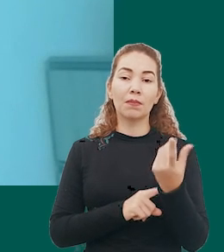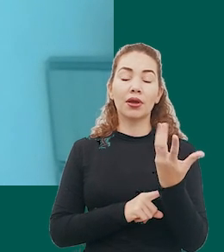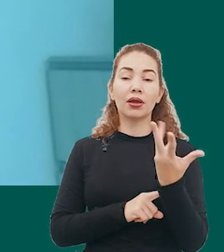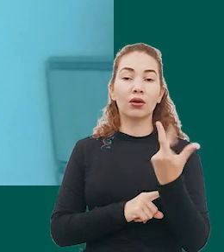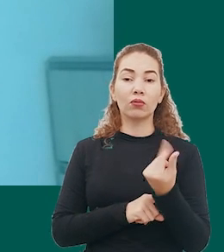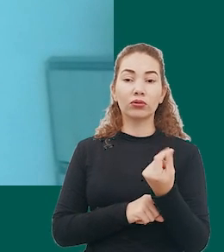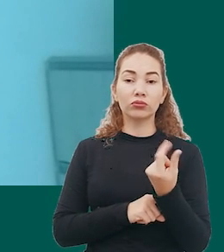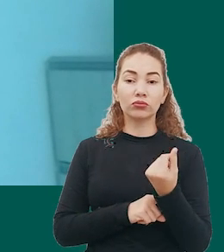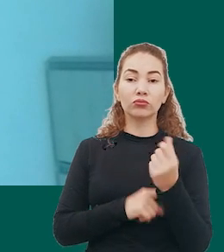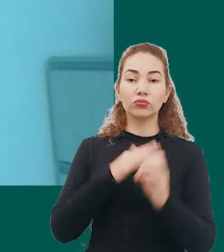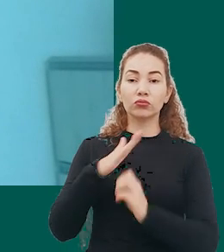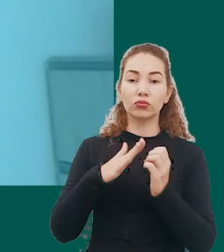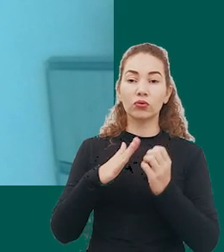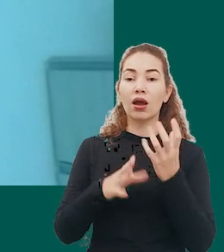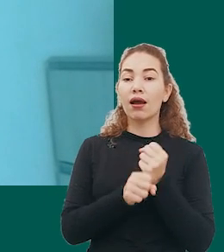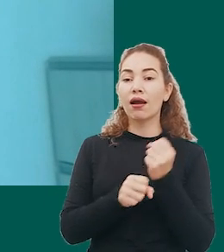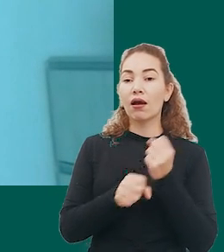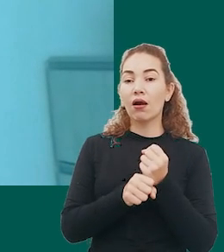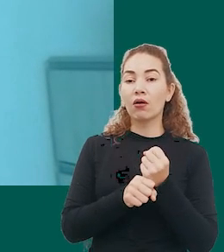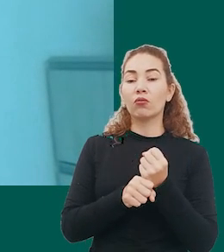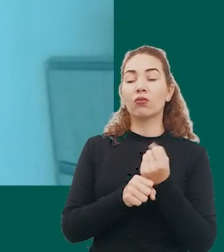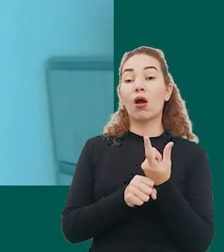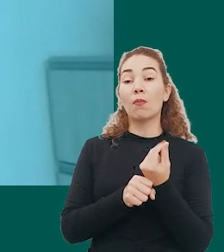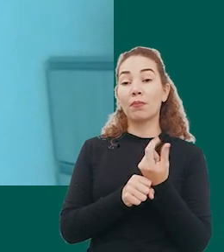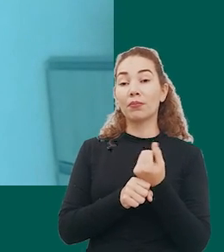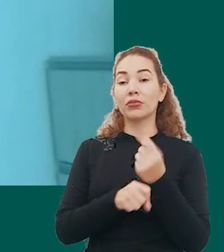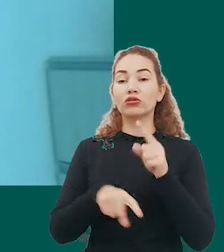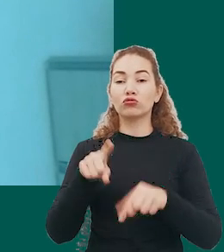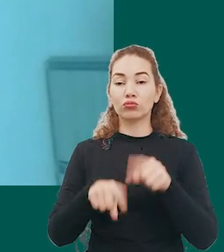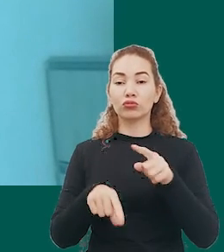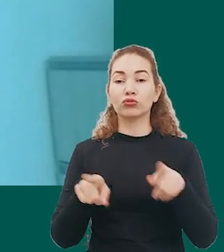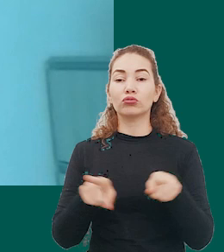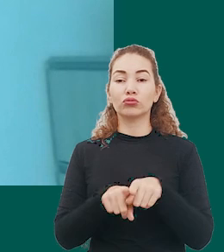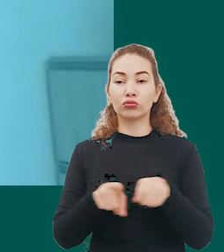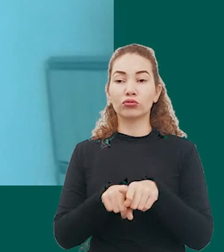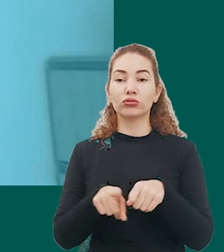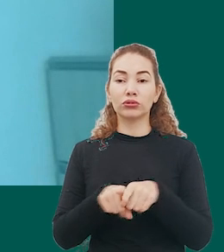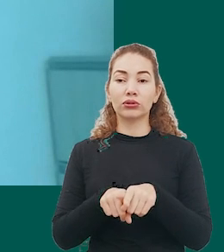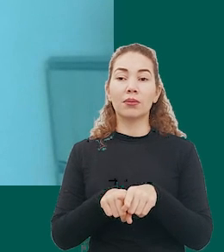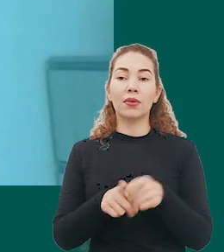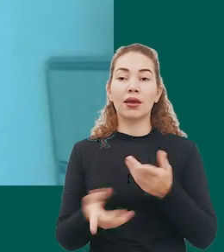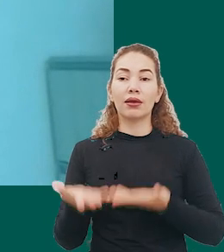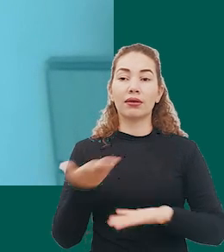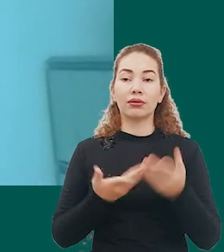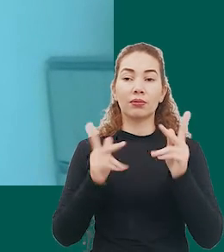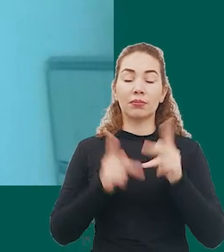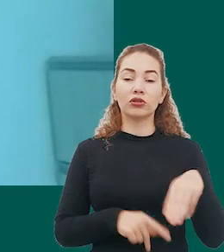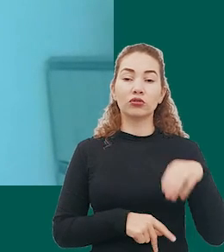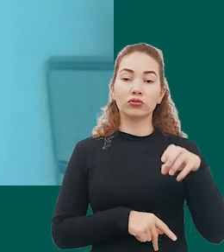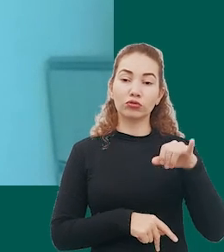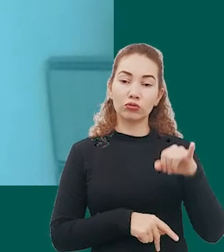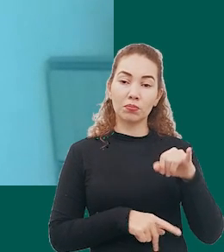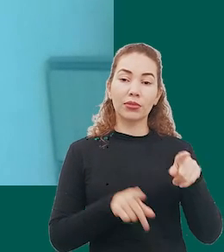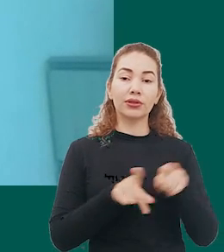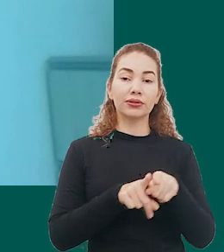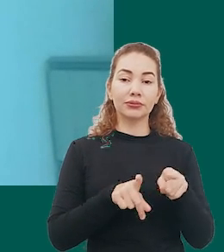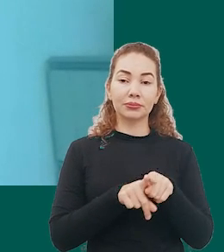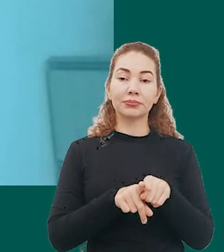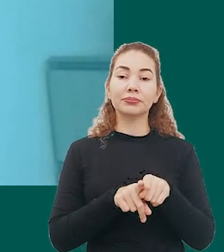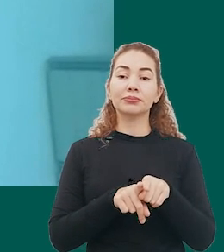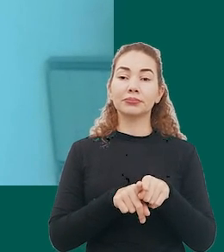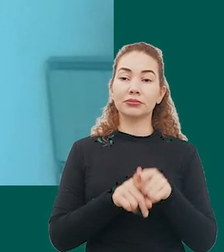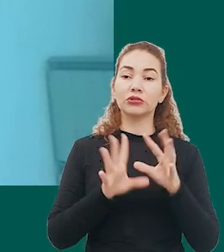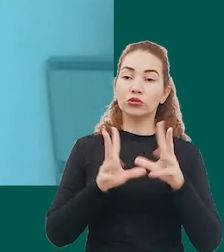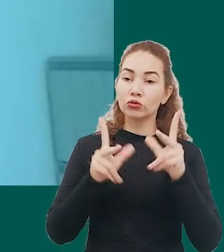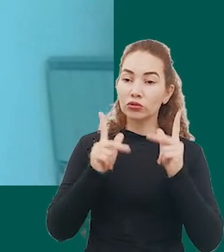ajudamos vocês a calcular o preço do seu produto, além de atendermos as pessoas que são do MEI, né? A todas